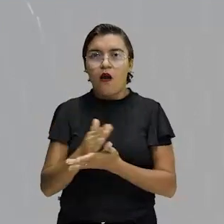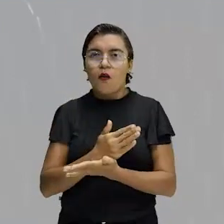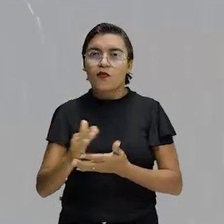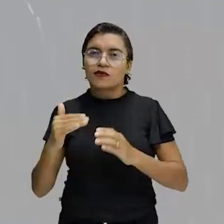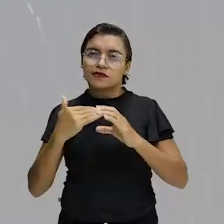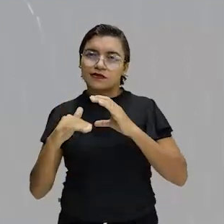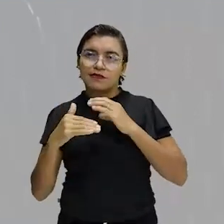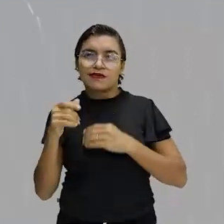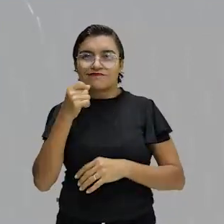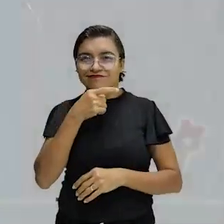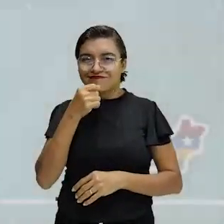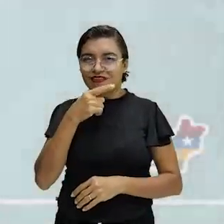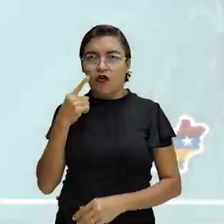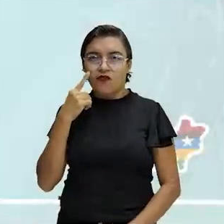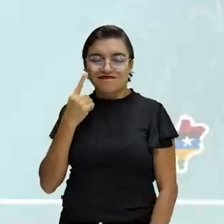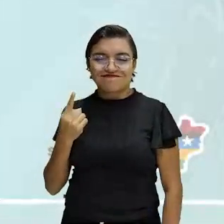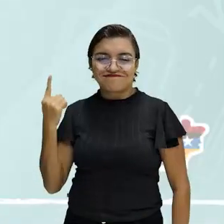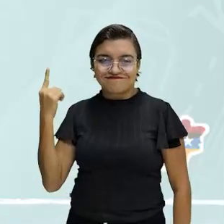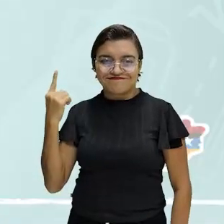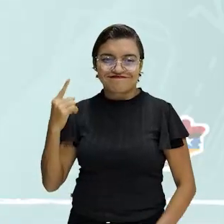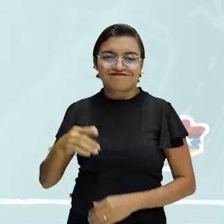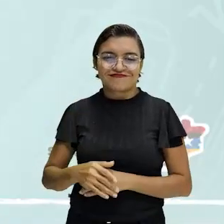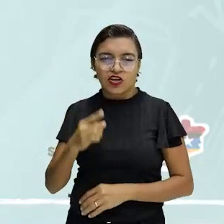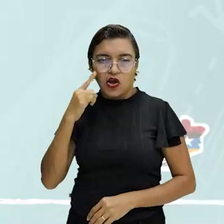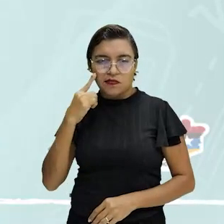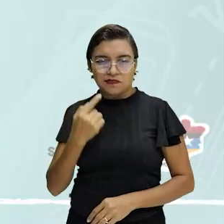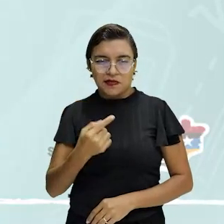bem instigantes aqui.